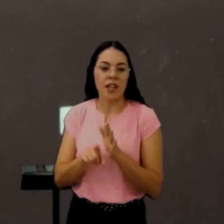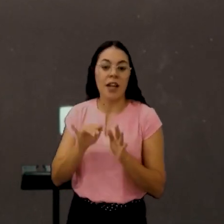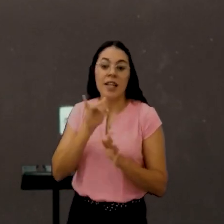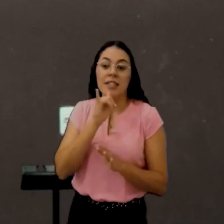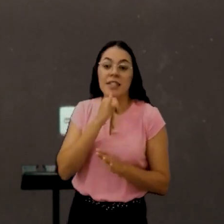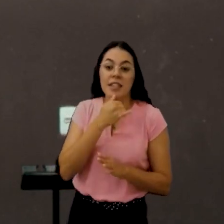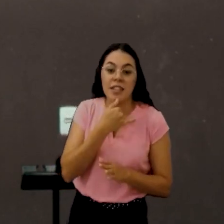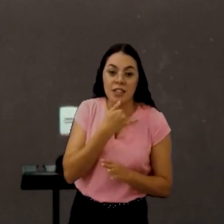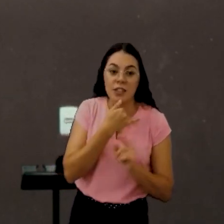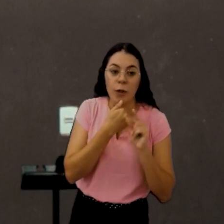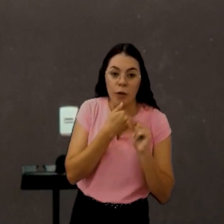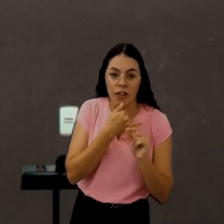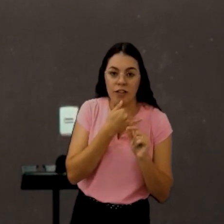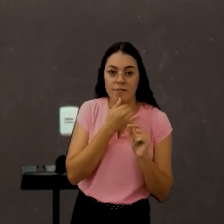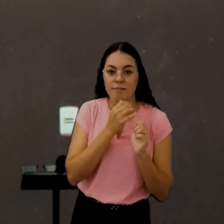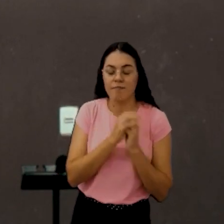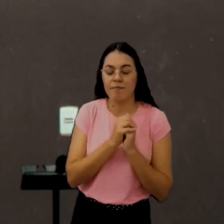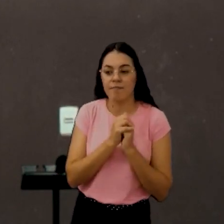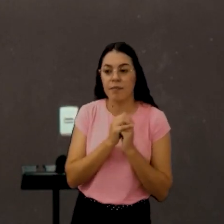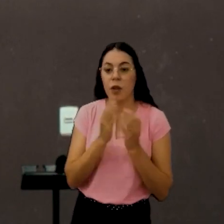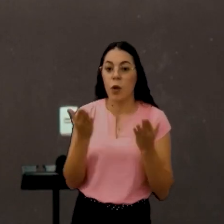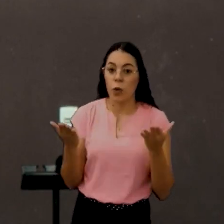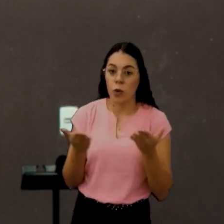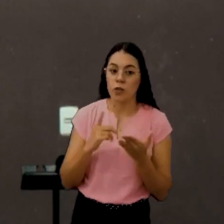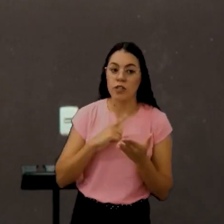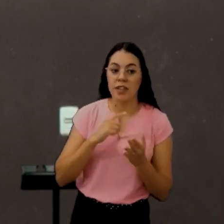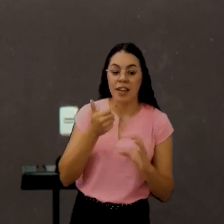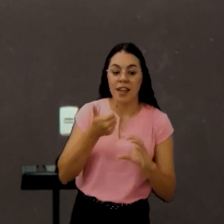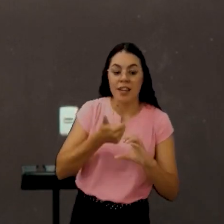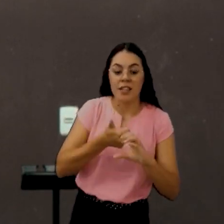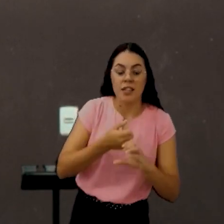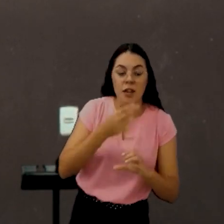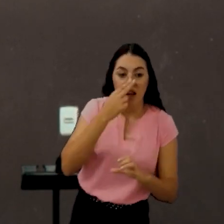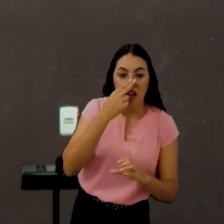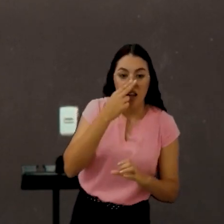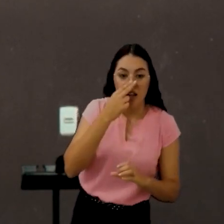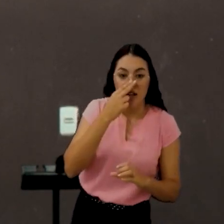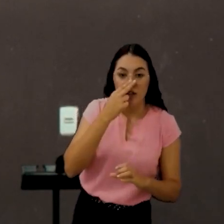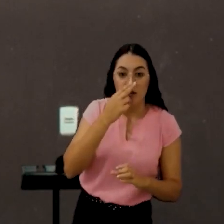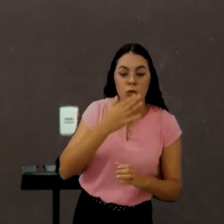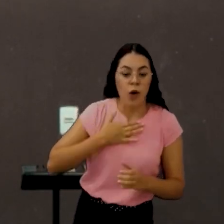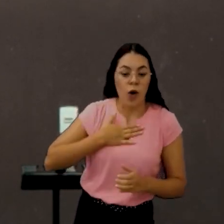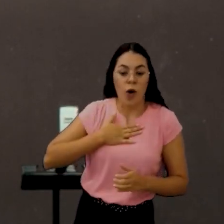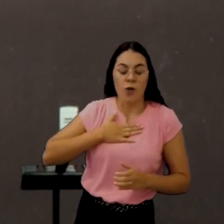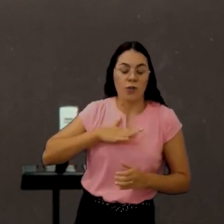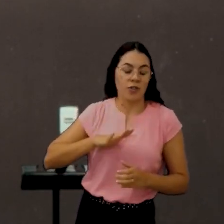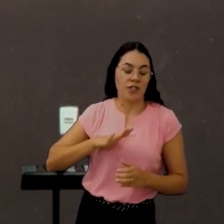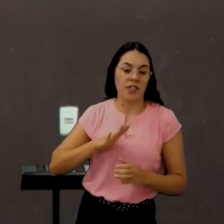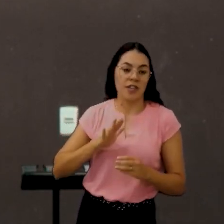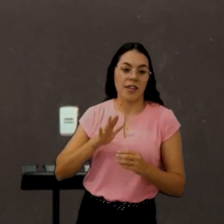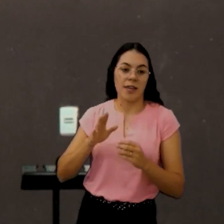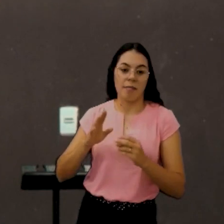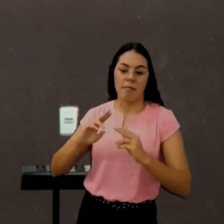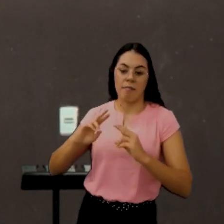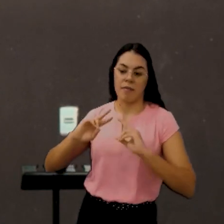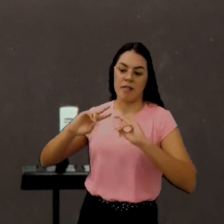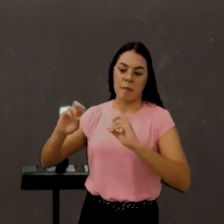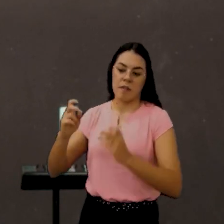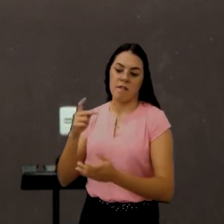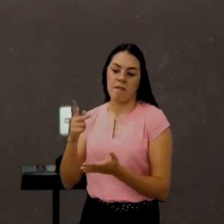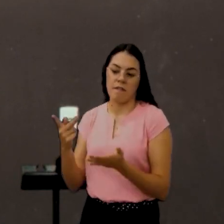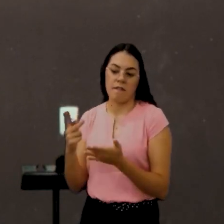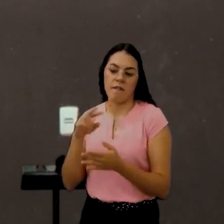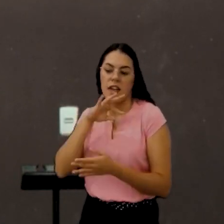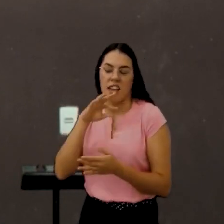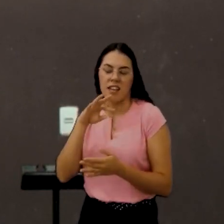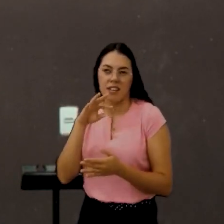triste, irmãos, é saber que hoje em dia os cristãos não amam mais ser reconhecidos como diferentes. Principalmente